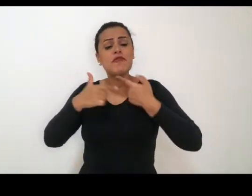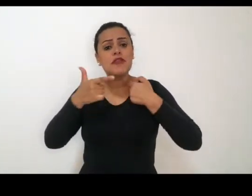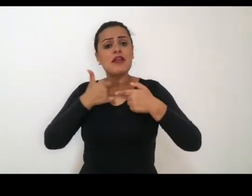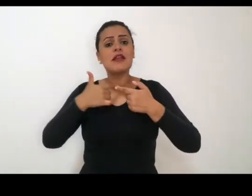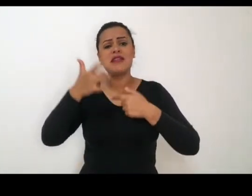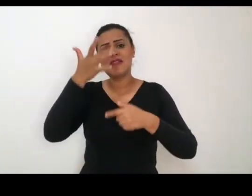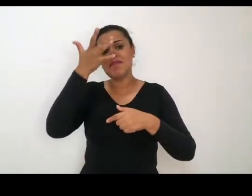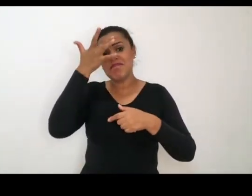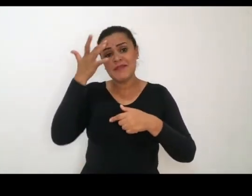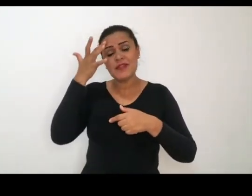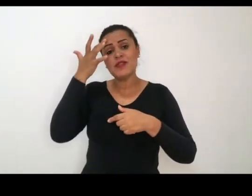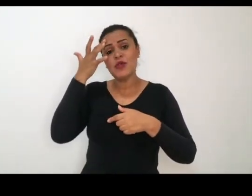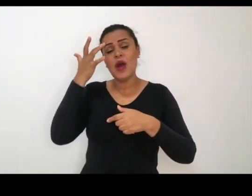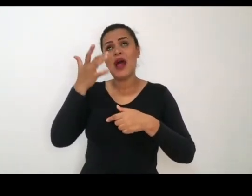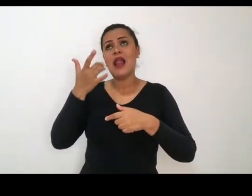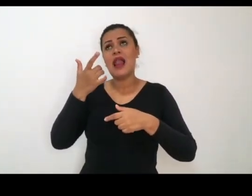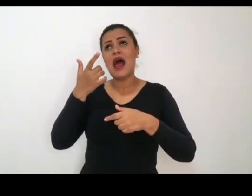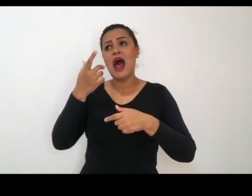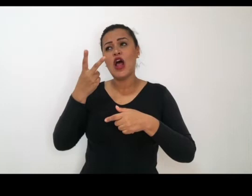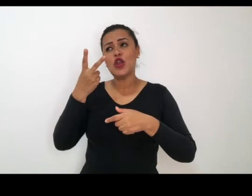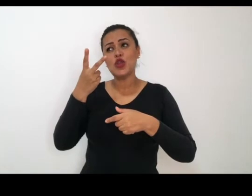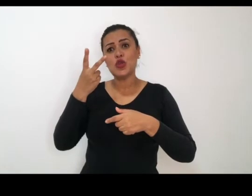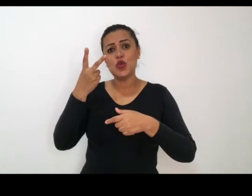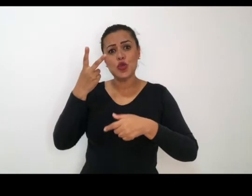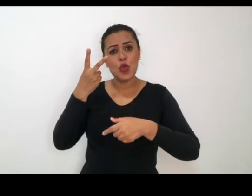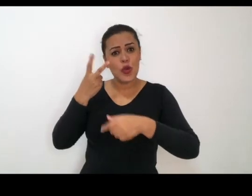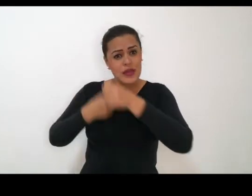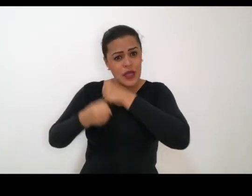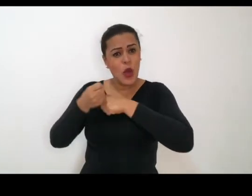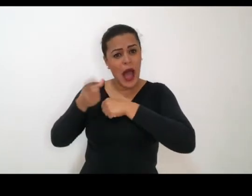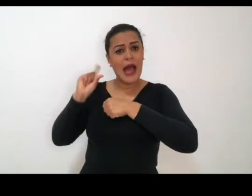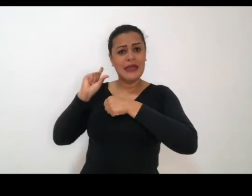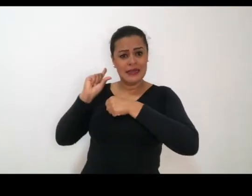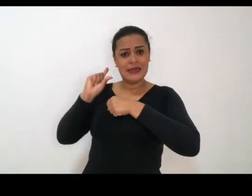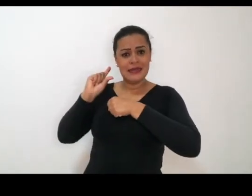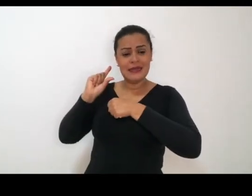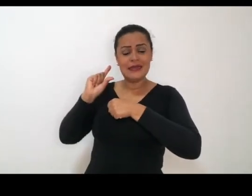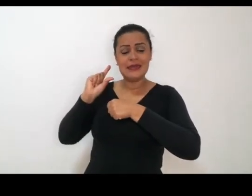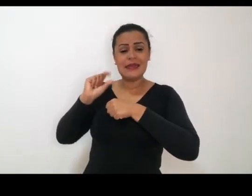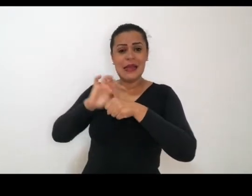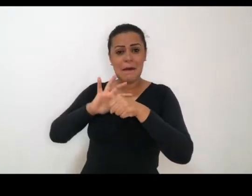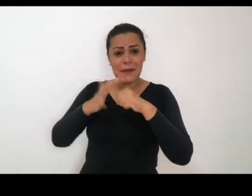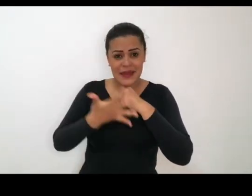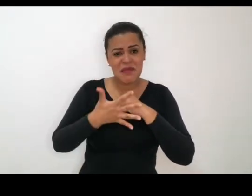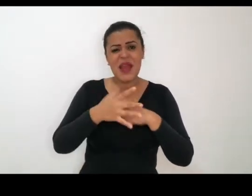da pandemia, certo? Quando chegou a pandemia, então houve